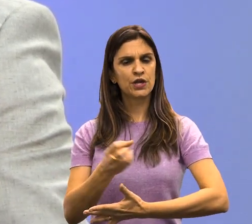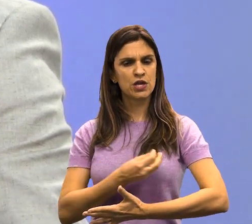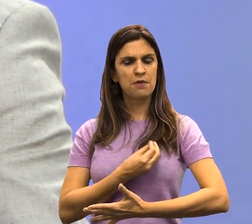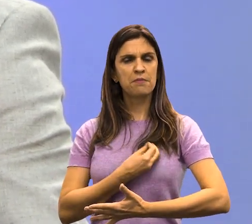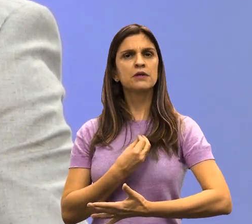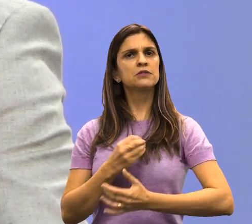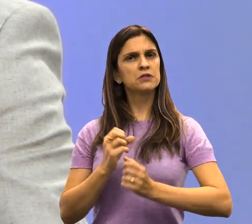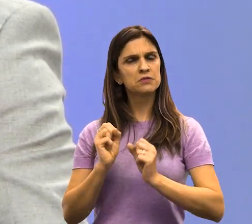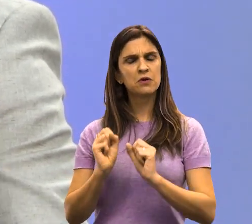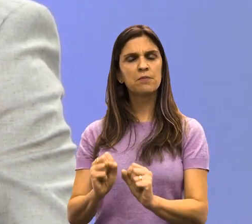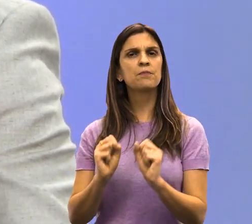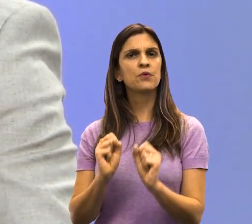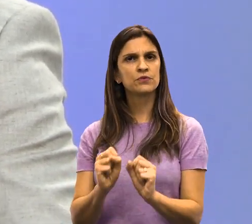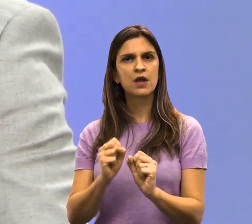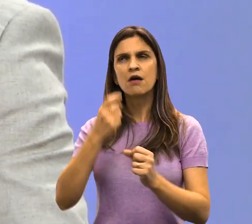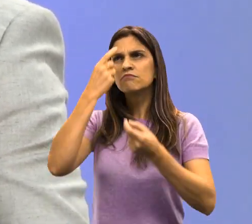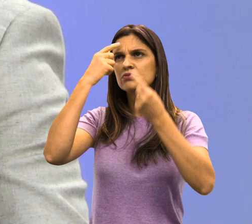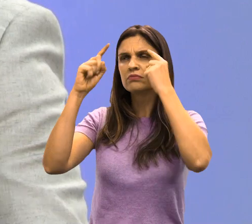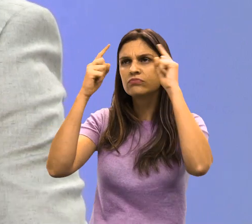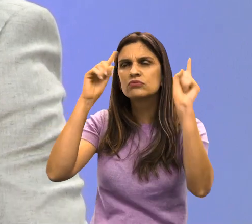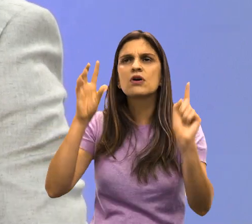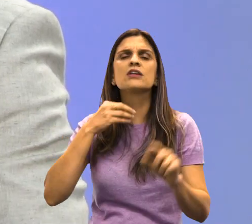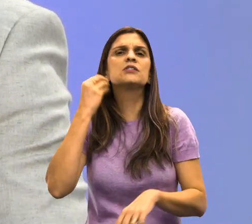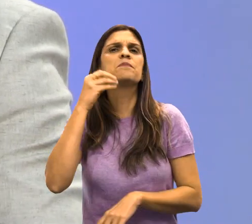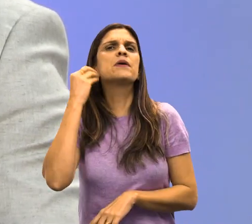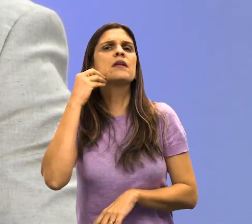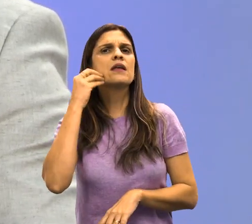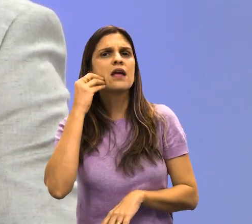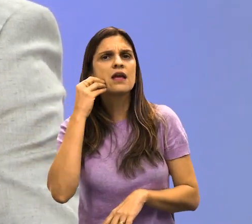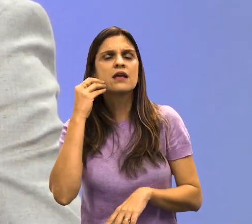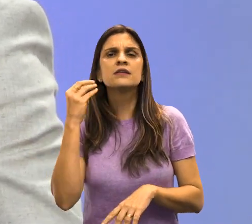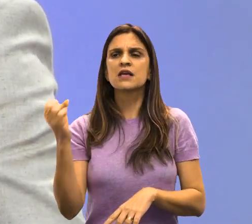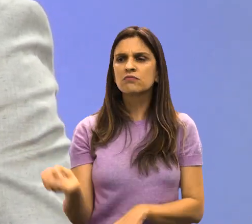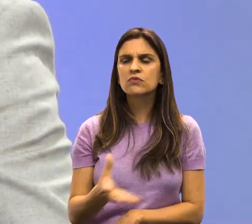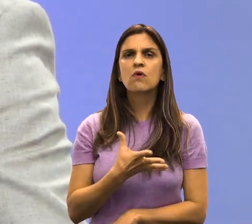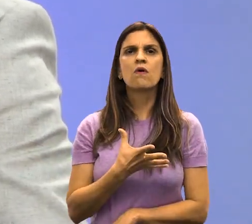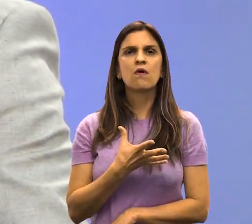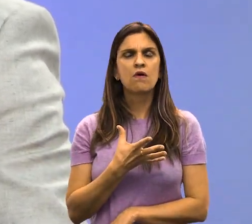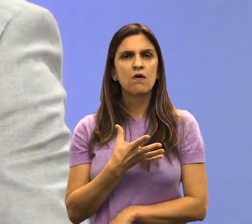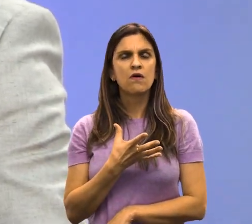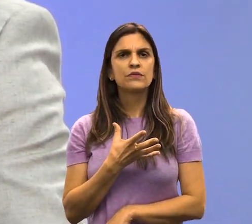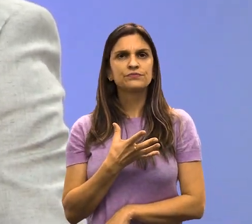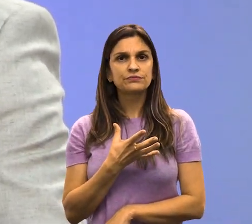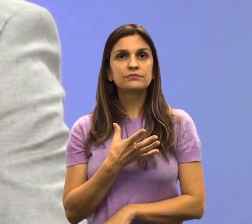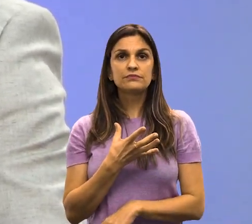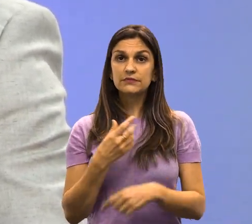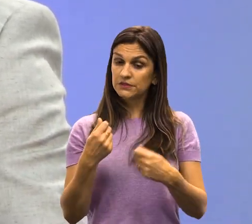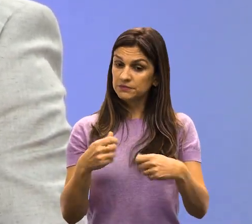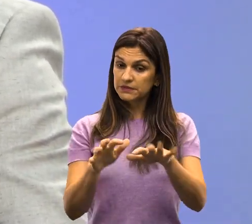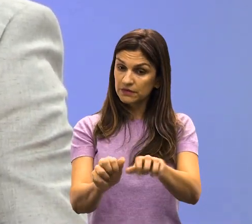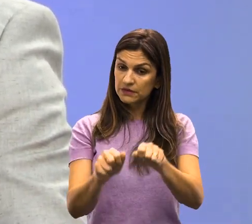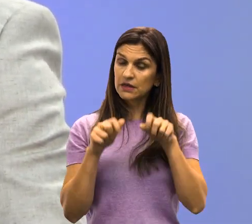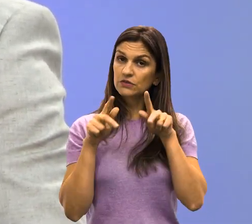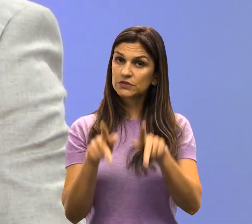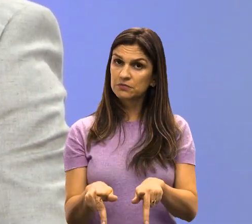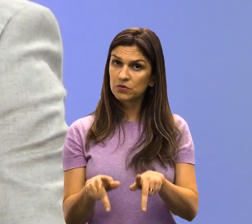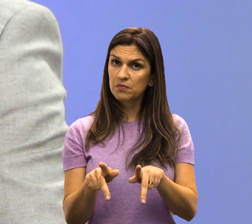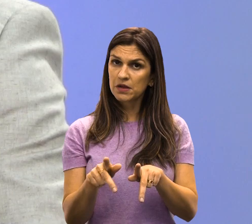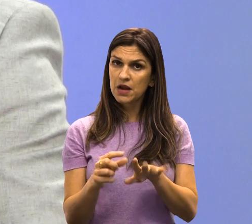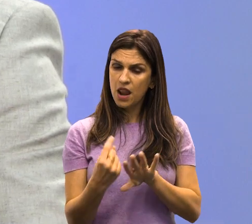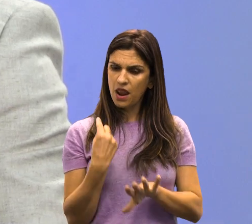dessa construção com ideias, com experiência. A gente lê bastante, então para fazer audiência eu